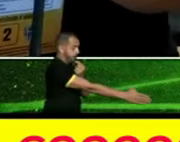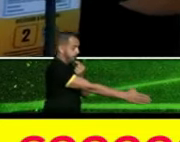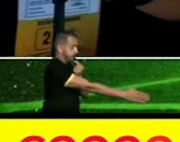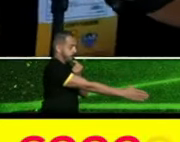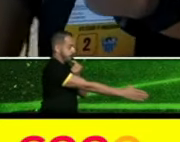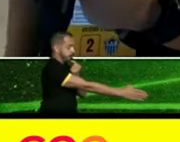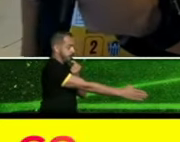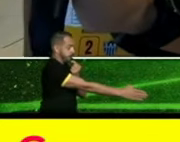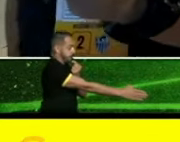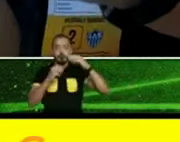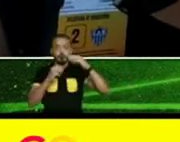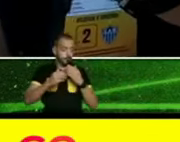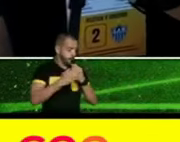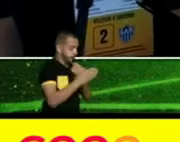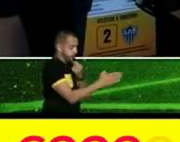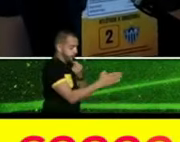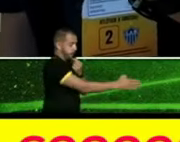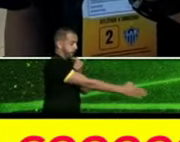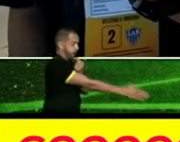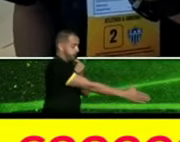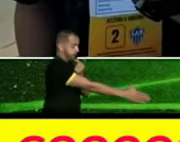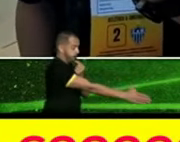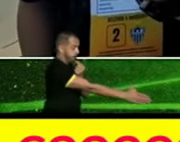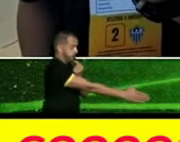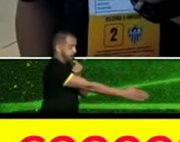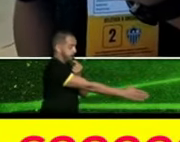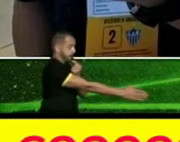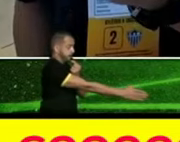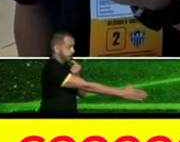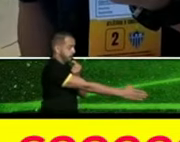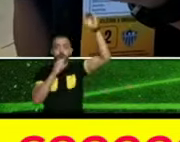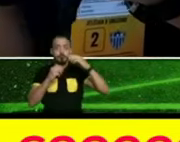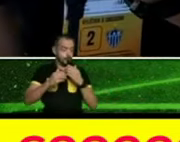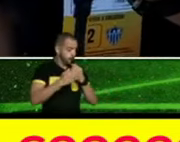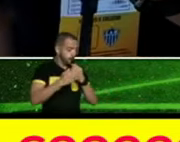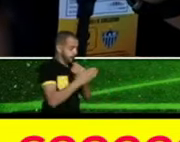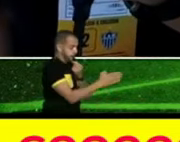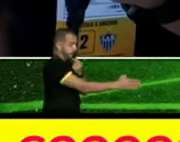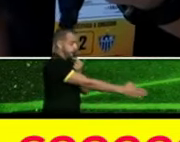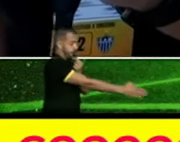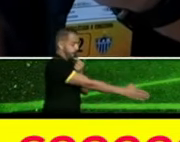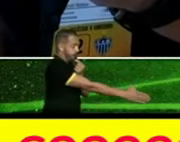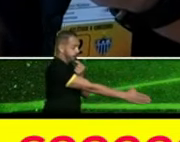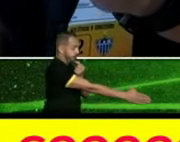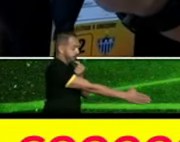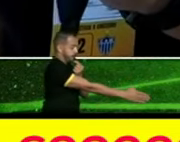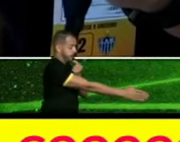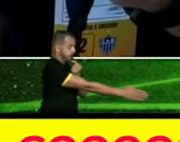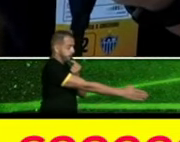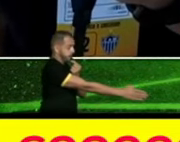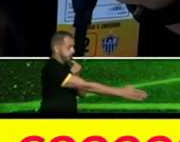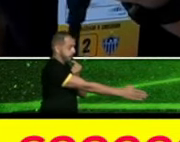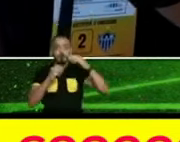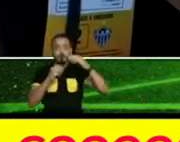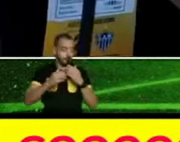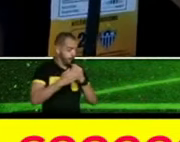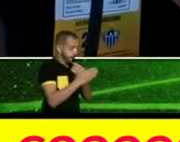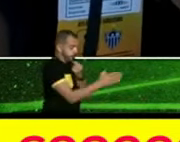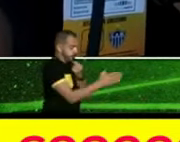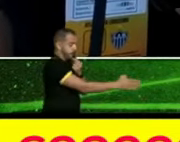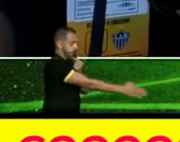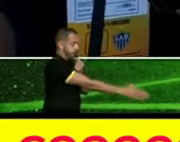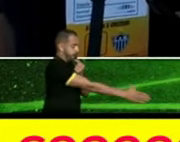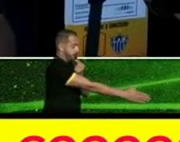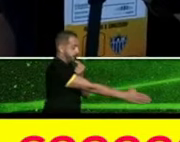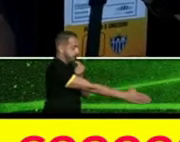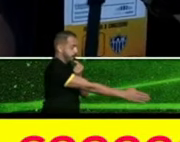ele disparou viu que o goleiro era para Rafael Cabral pensou em mandar uma bomba que ele não costuma pegar mas